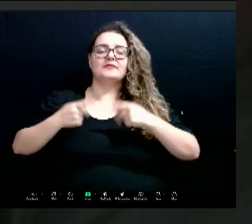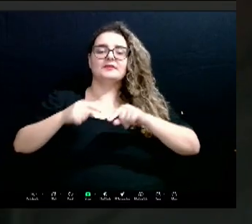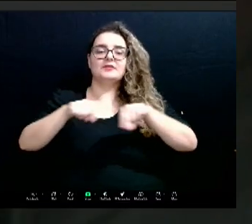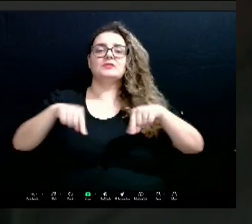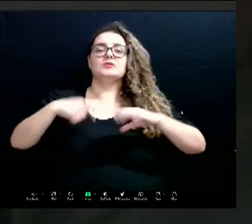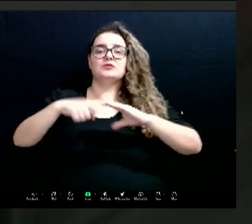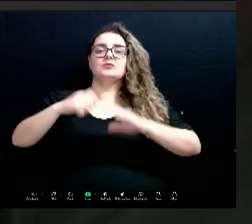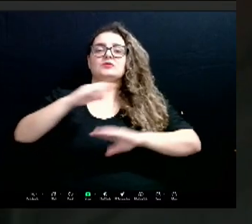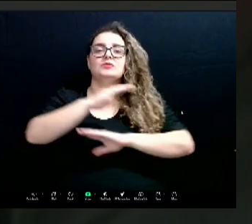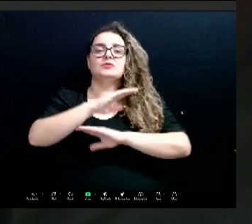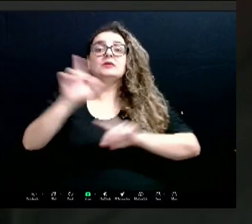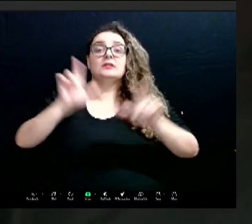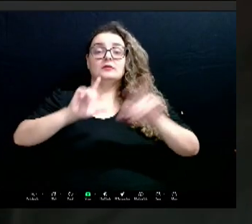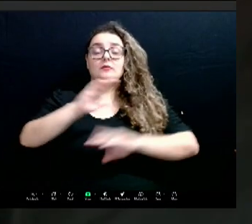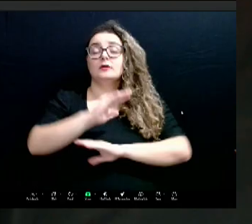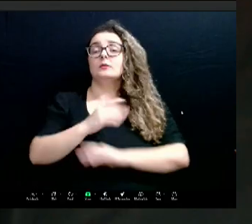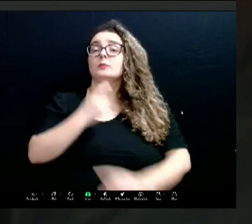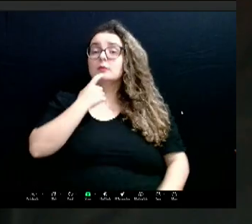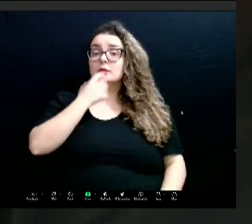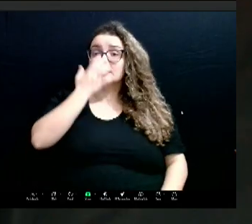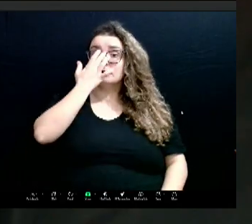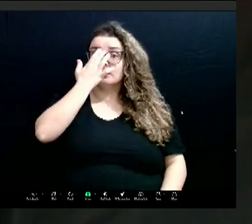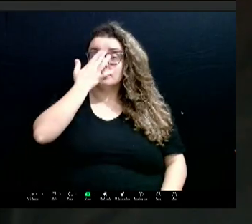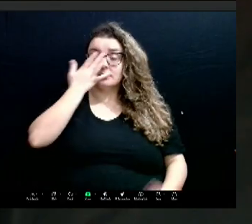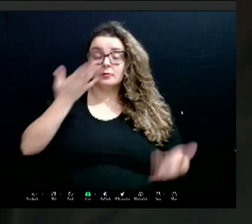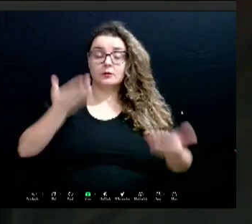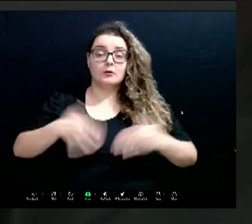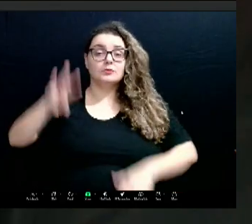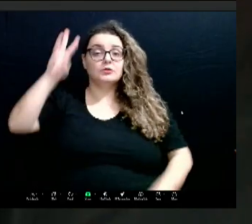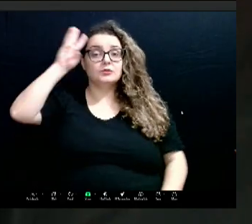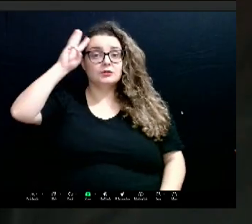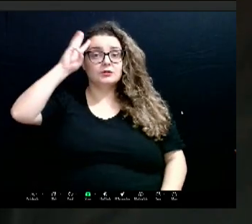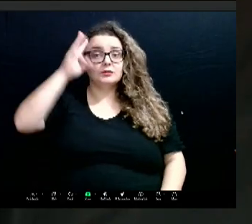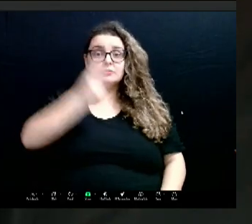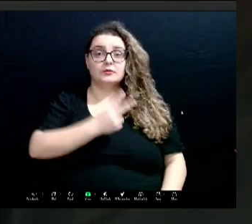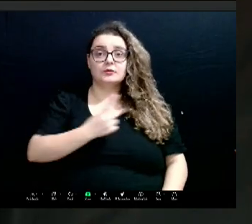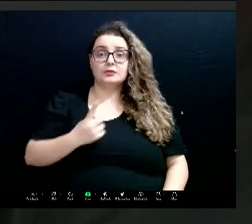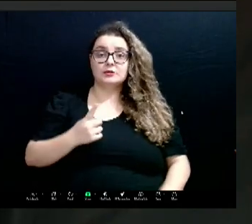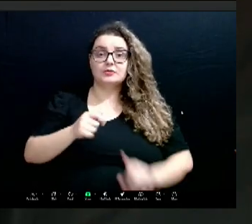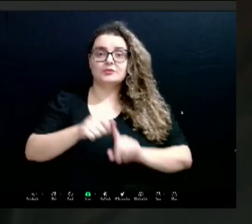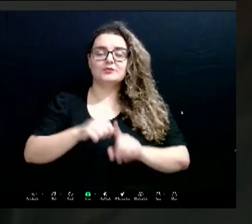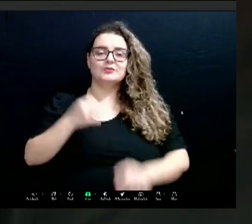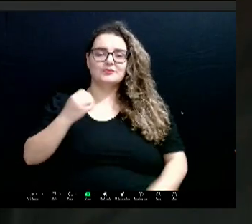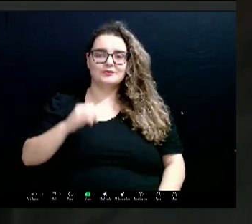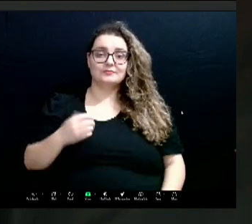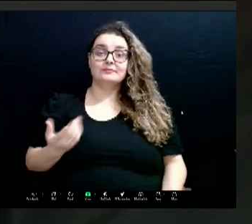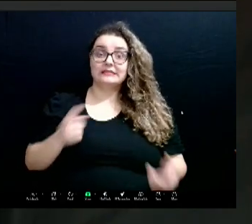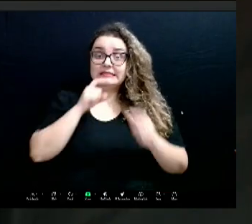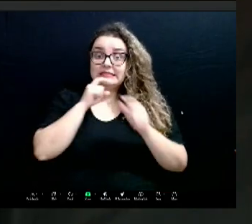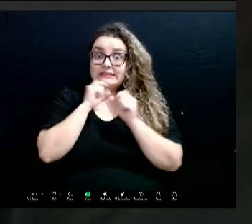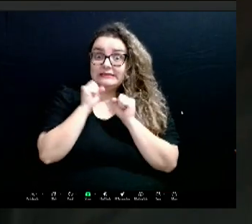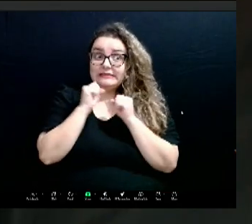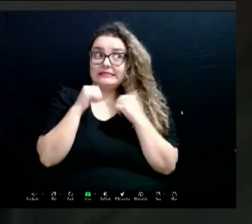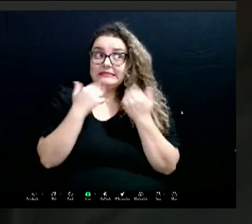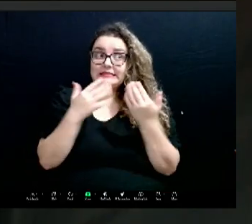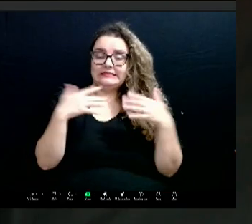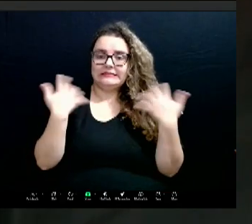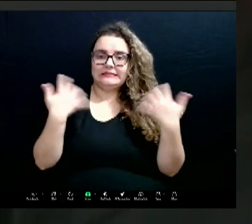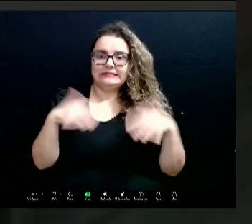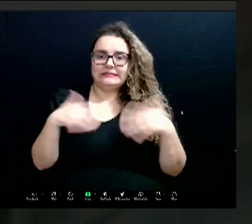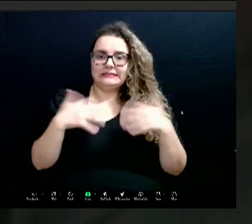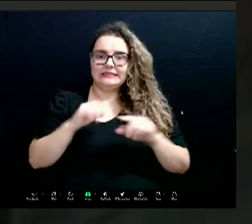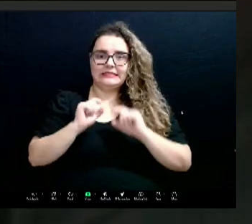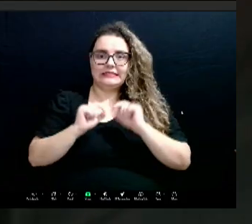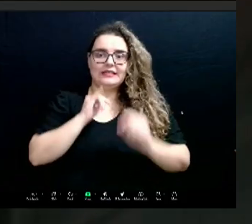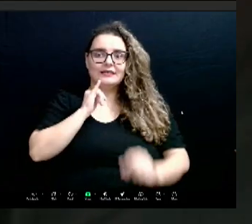Campinas. Hoje, terça-feira, dia 21 de outubro, e tá frio lá fora, hein? Quem diz que é primavera? Bom,